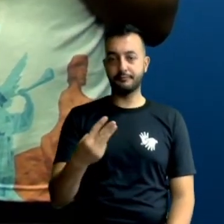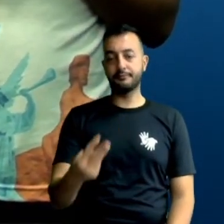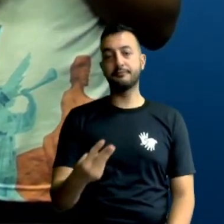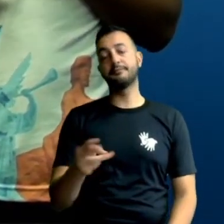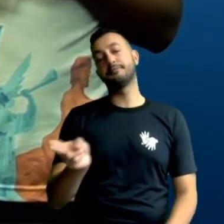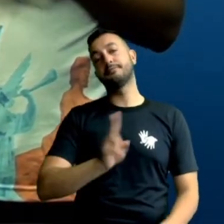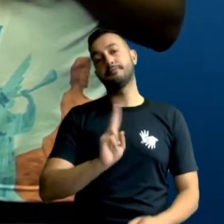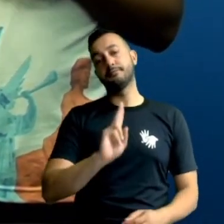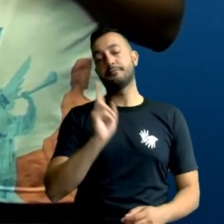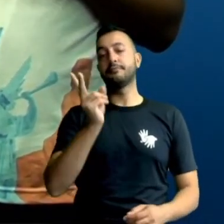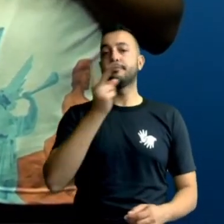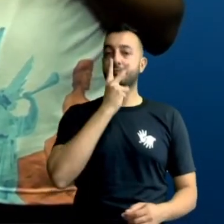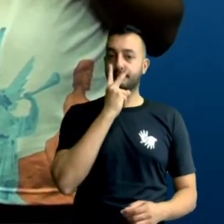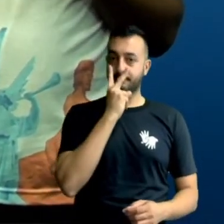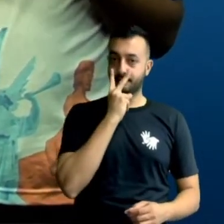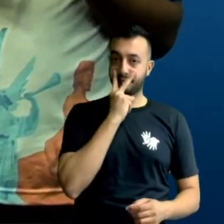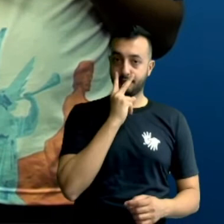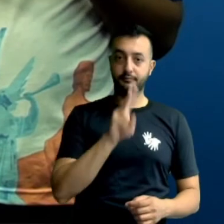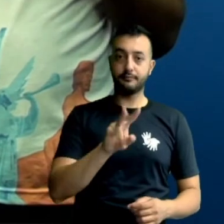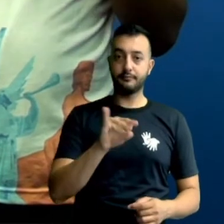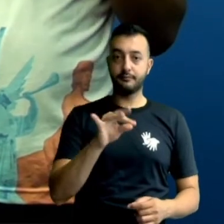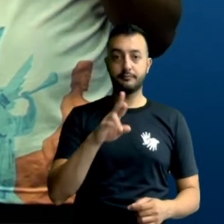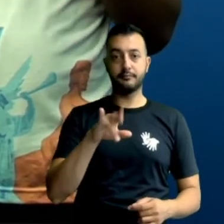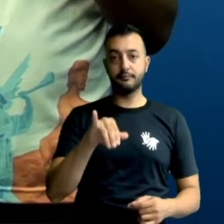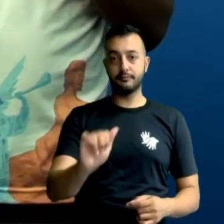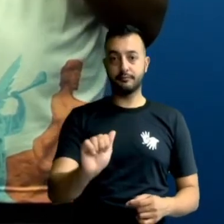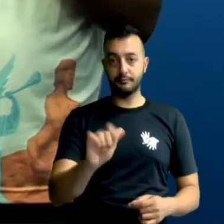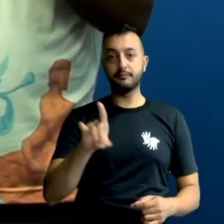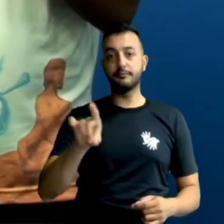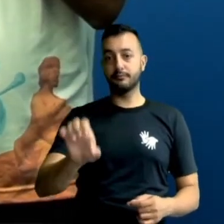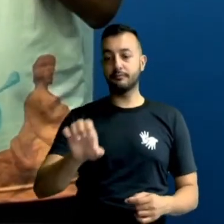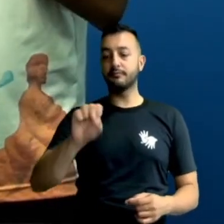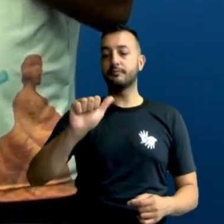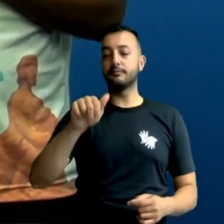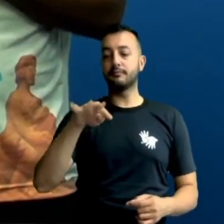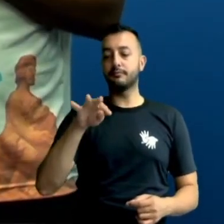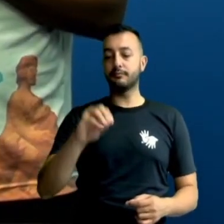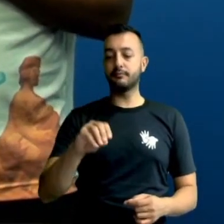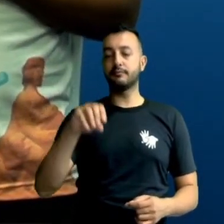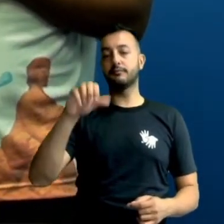nome da Vitória, né, ela passa a ser agora o nome da Vitória de Santo